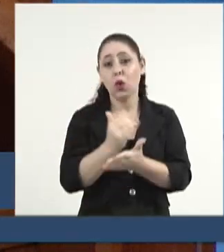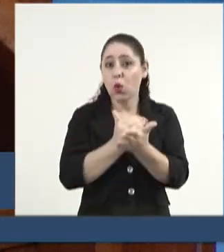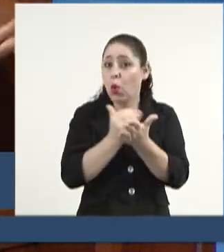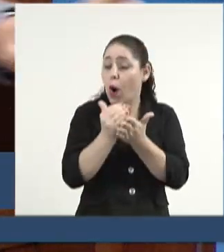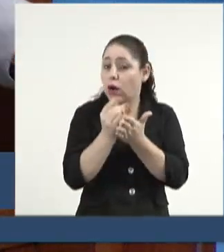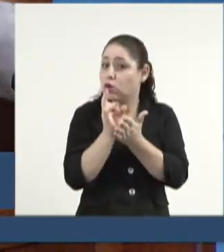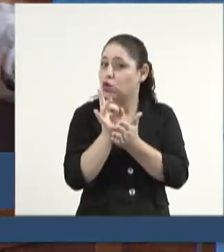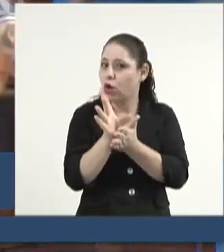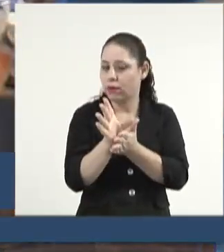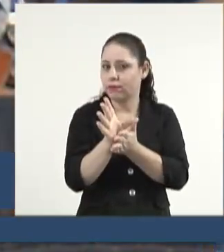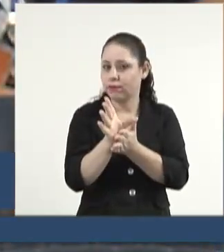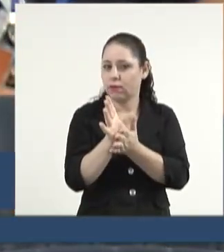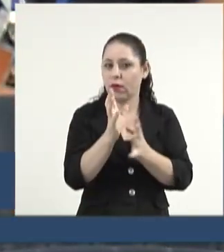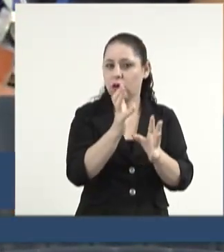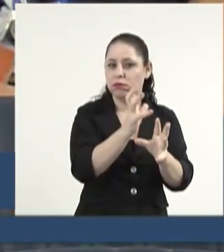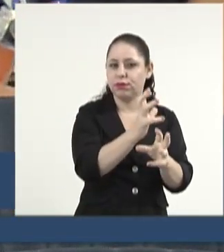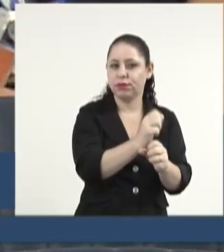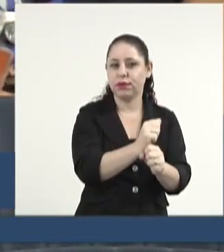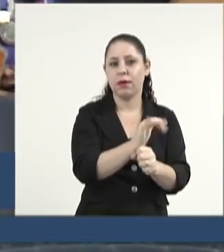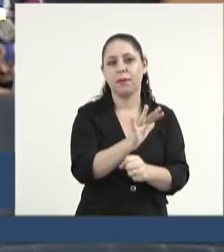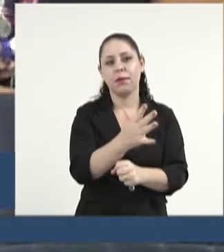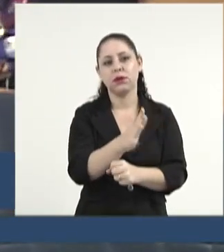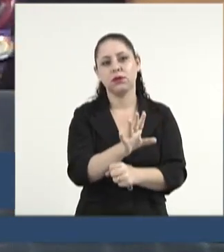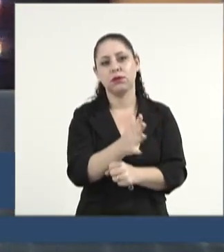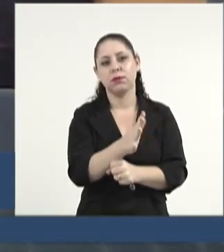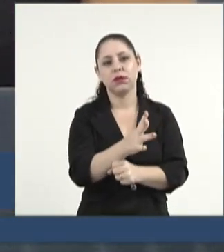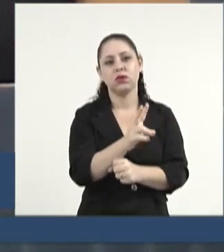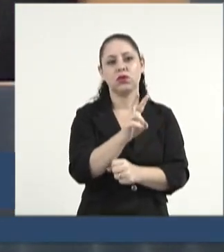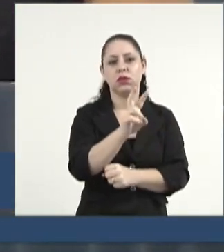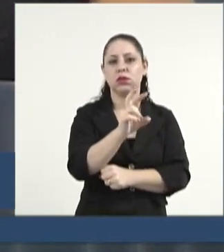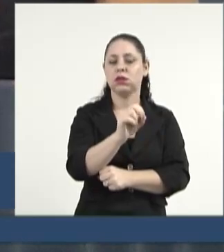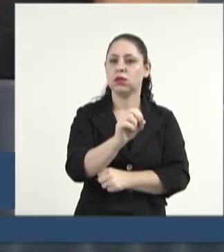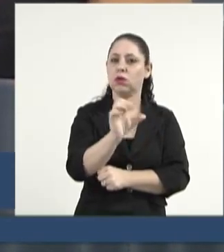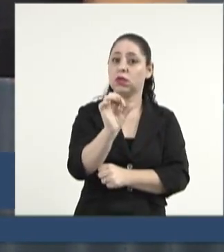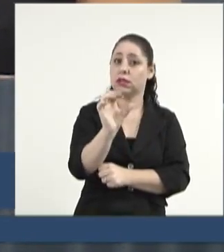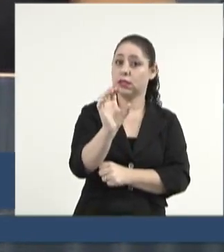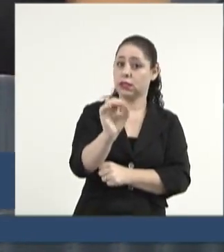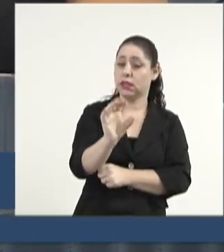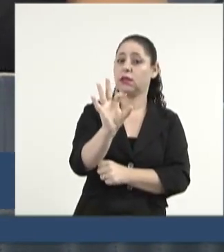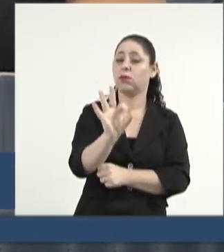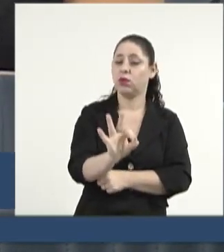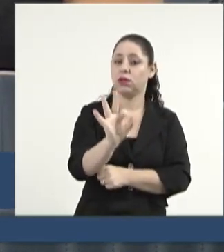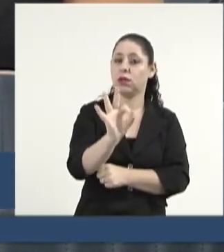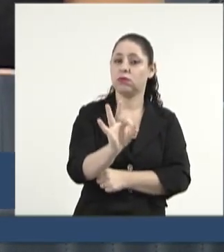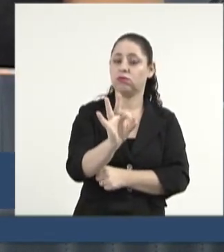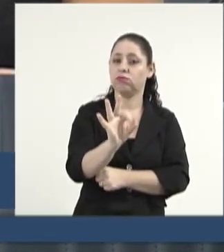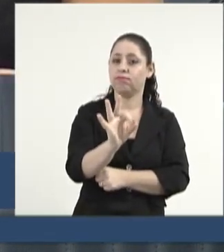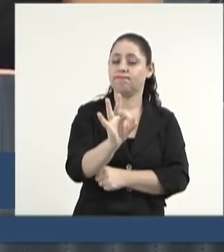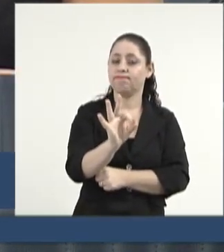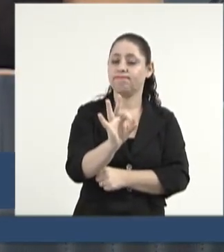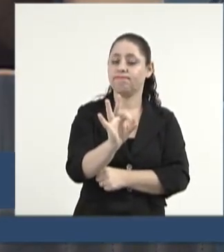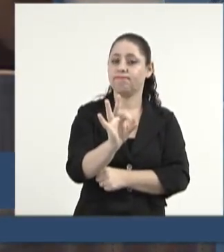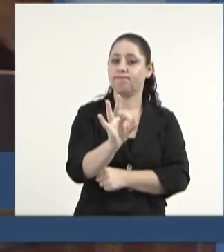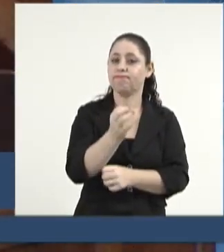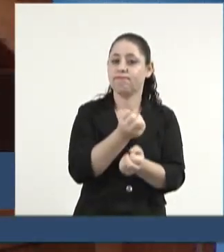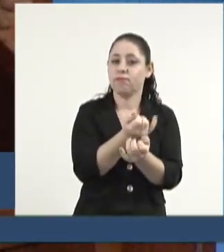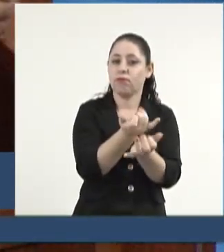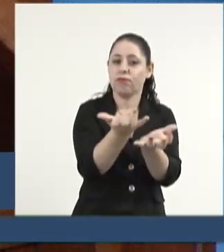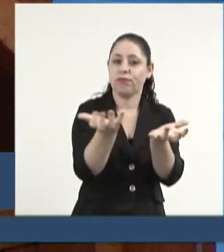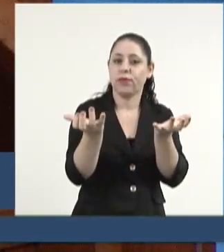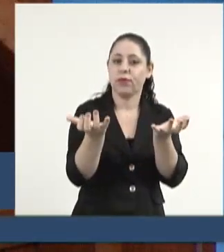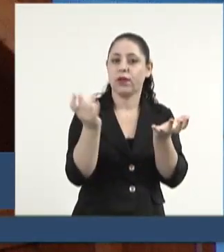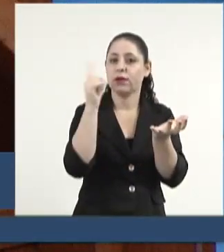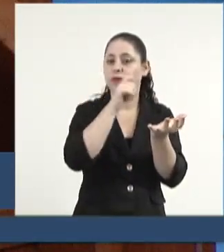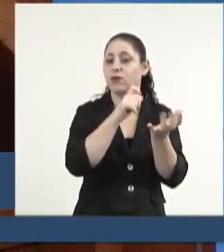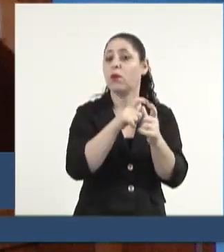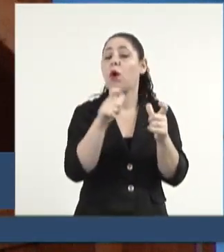iniciando. Colheu-se aproximadamente 50% e 60% da lavoura, ainda tem um tanto. Aí a dificuldade